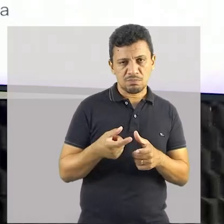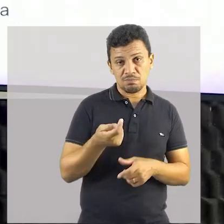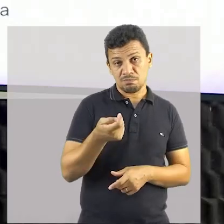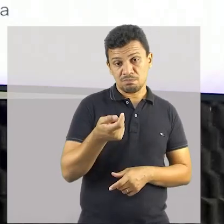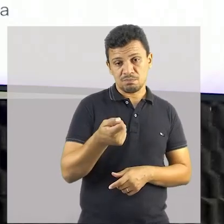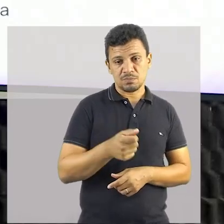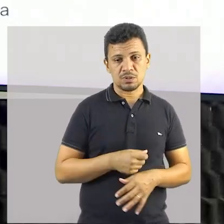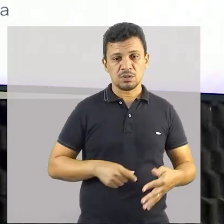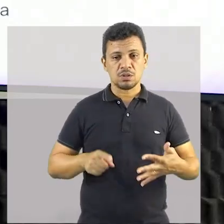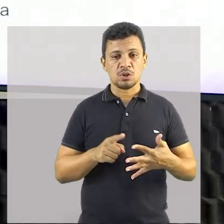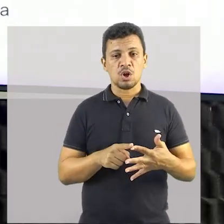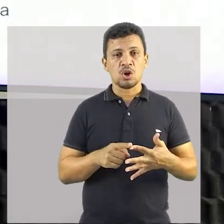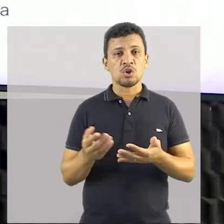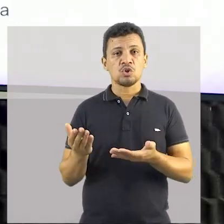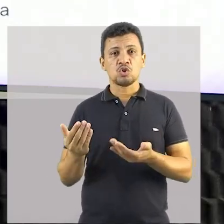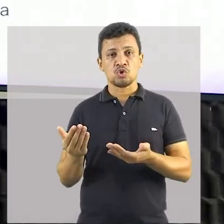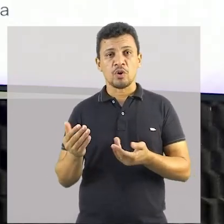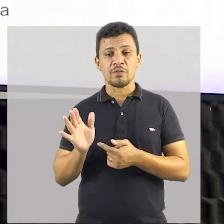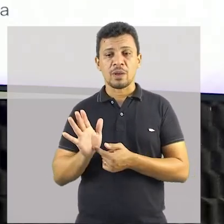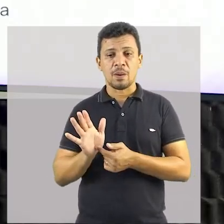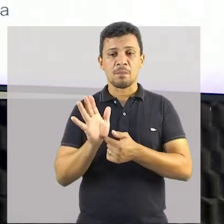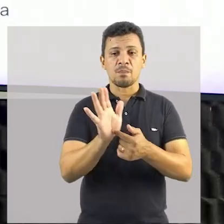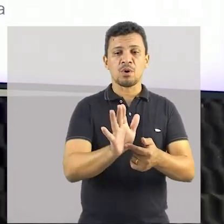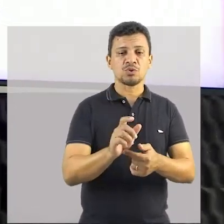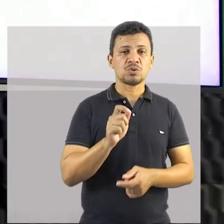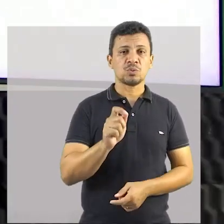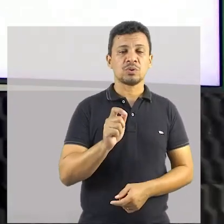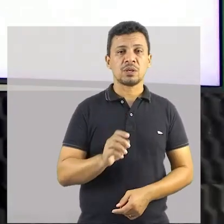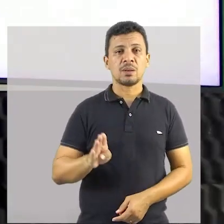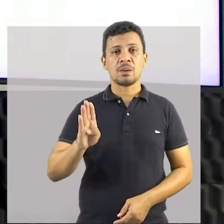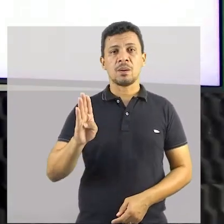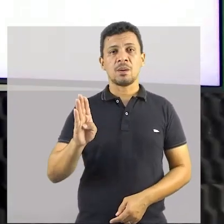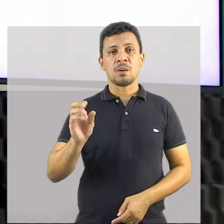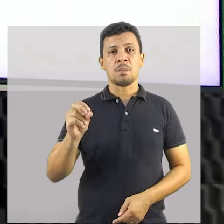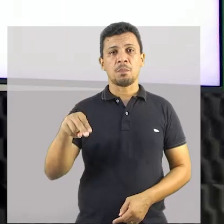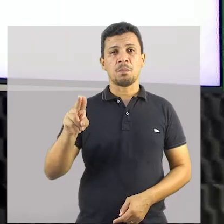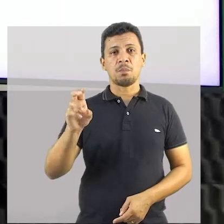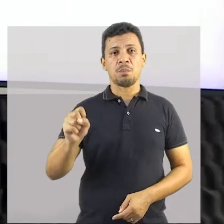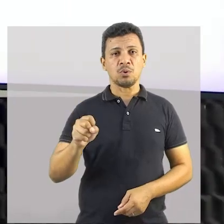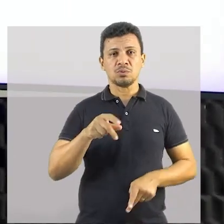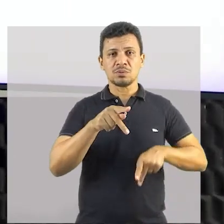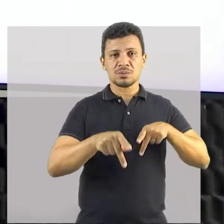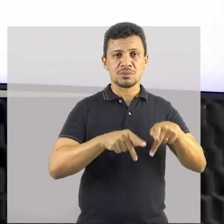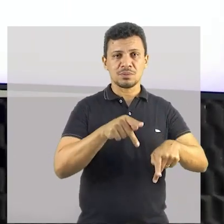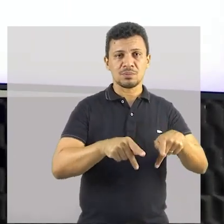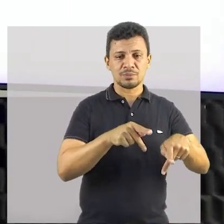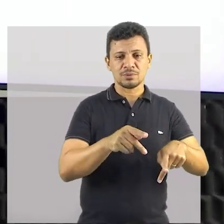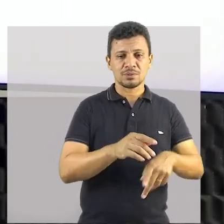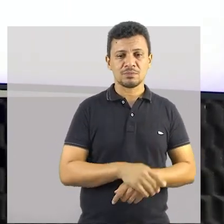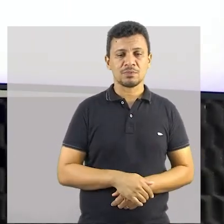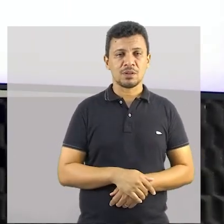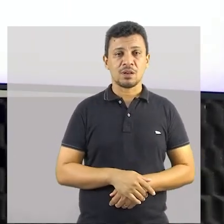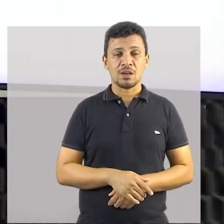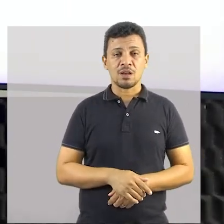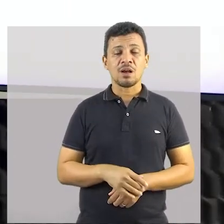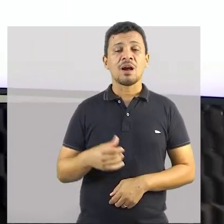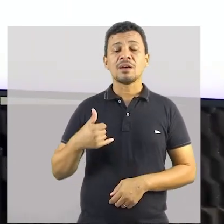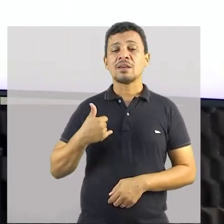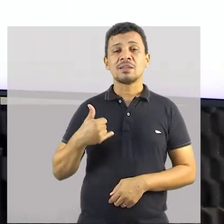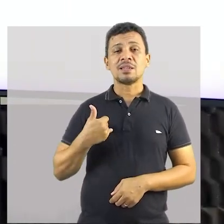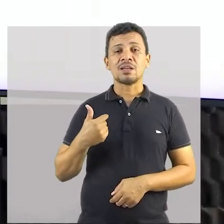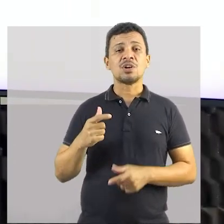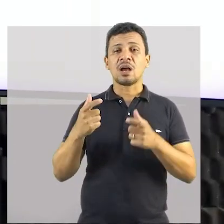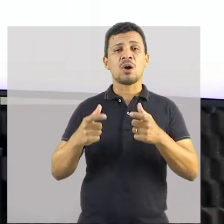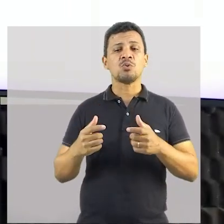B, jovem, o que evidencia uma situação de bônus demográfico. Olha para a pirâmide. Onde é que eu tenho a maior parte das faixas